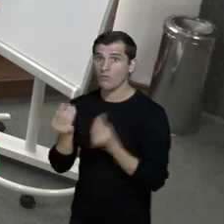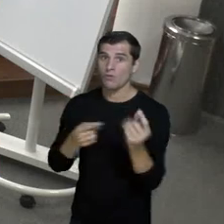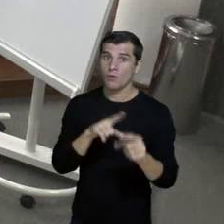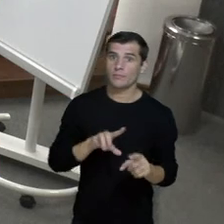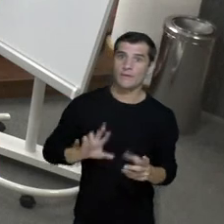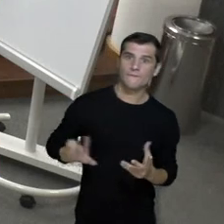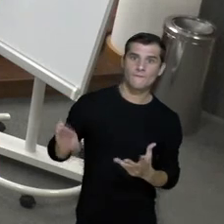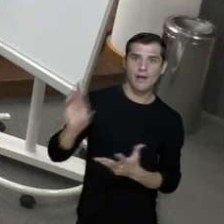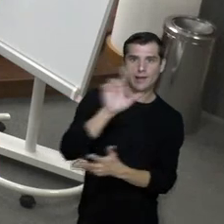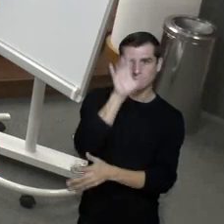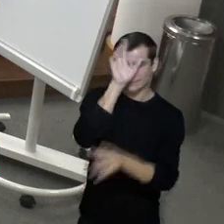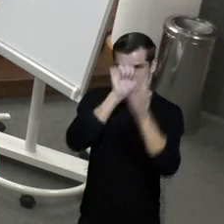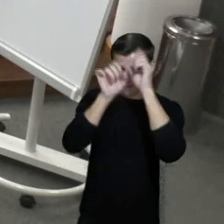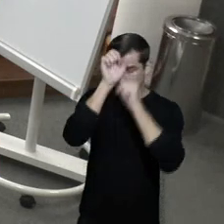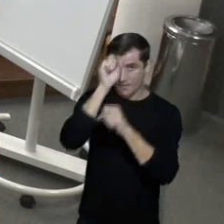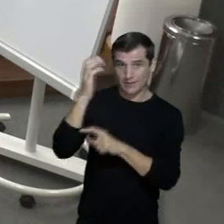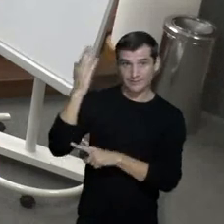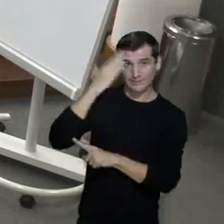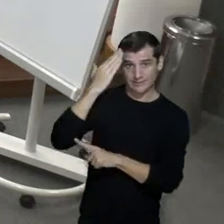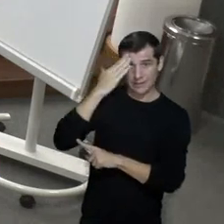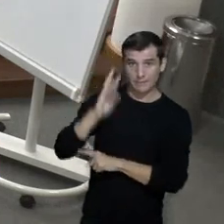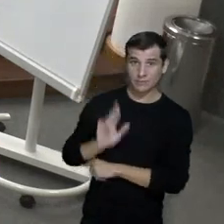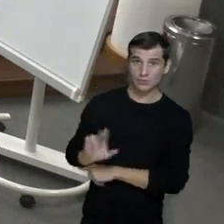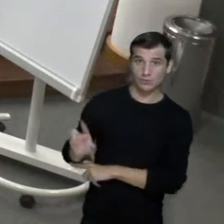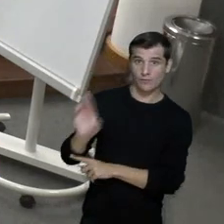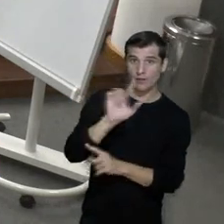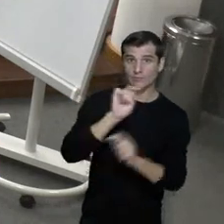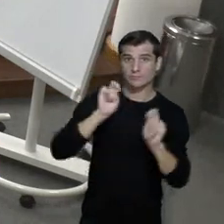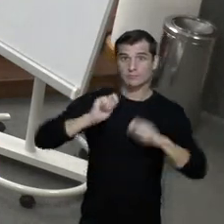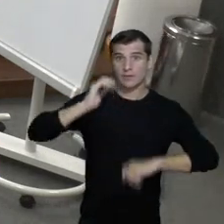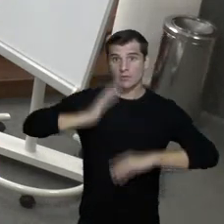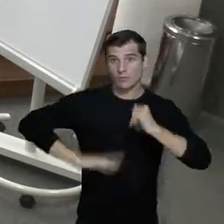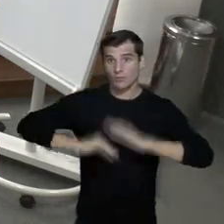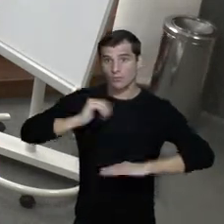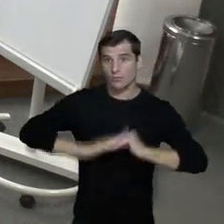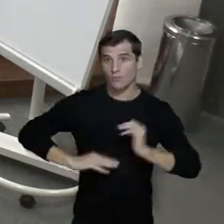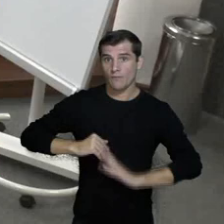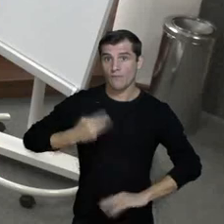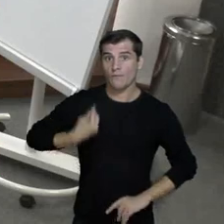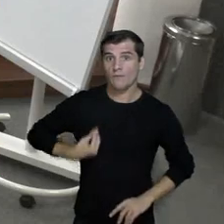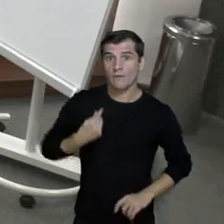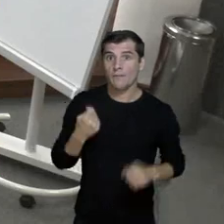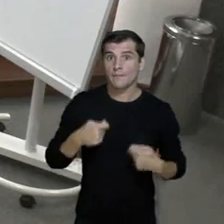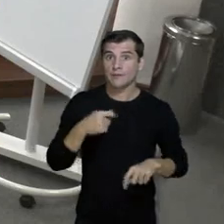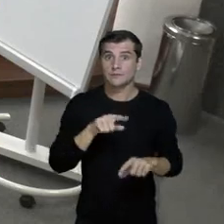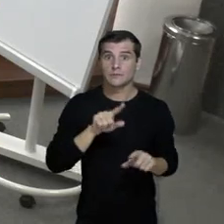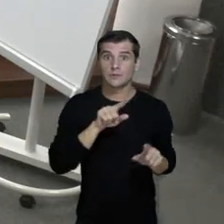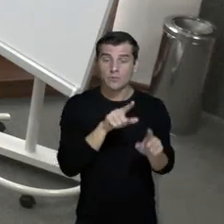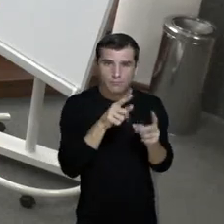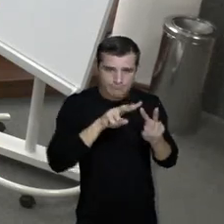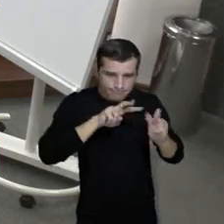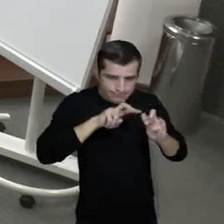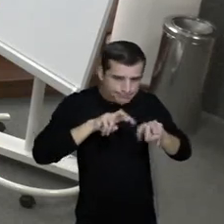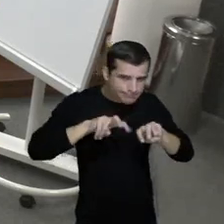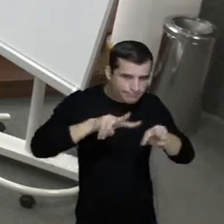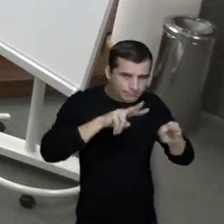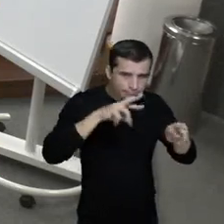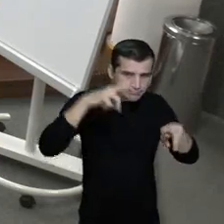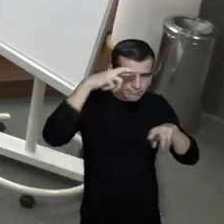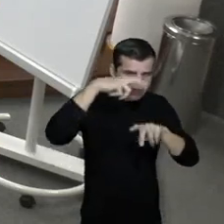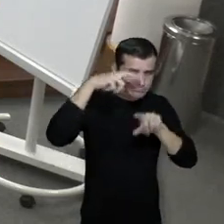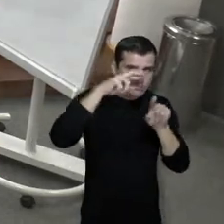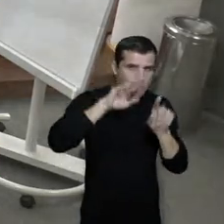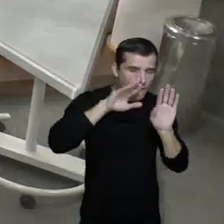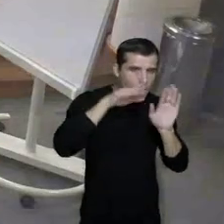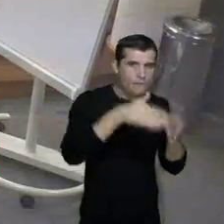áreas enfim pra gente poder estar construindo isso é preciso da gente fazer uma expedição investigativa para ir poder no cerne da